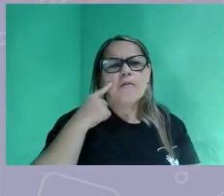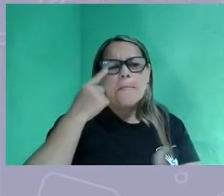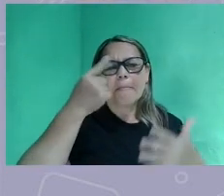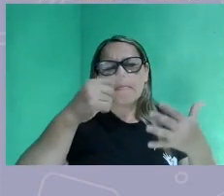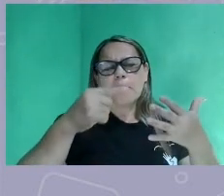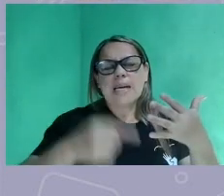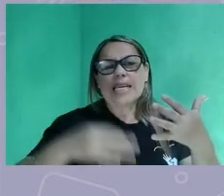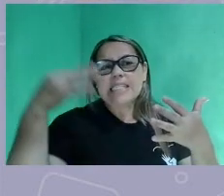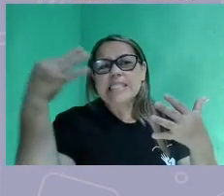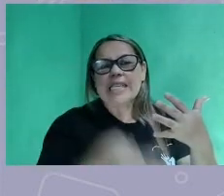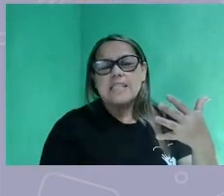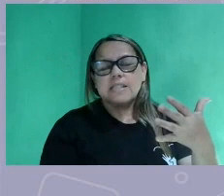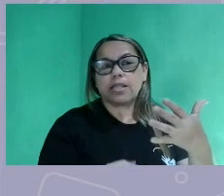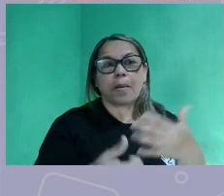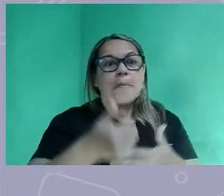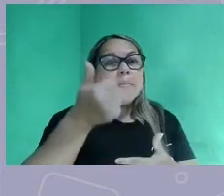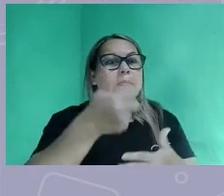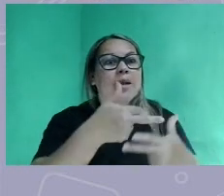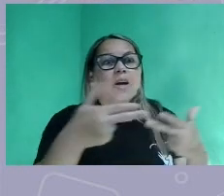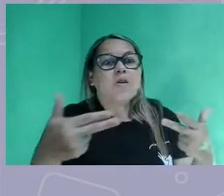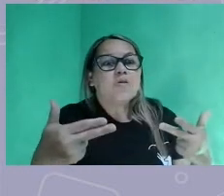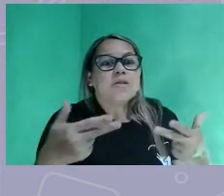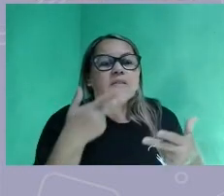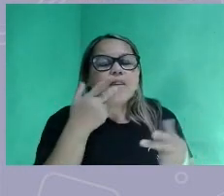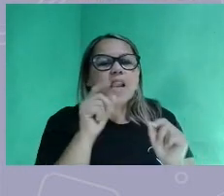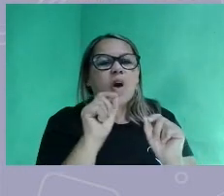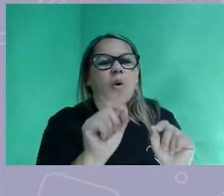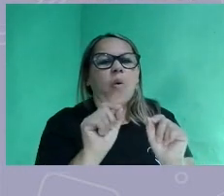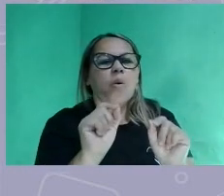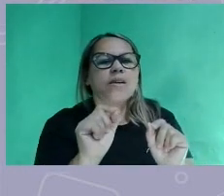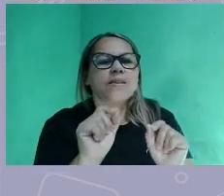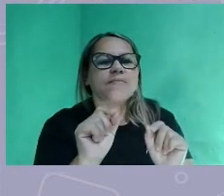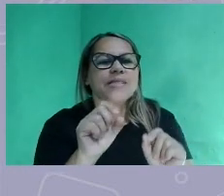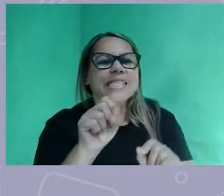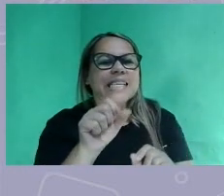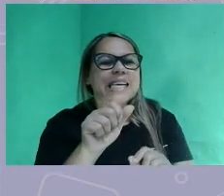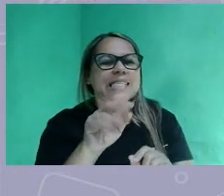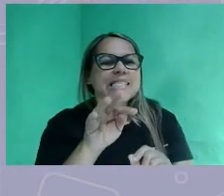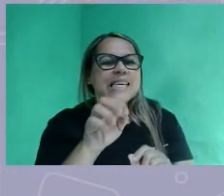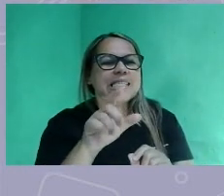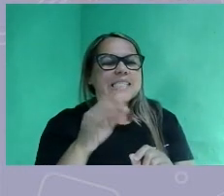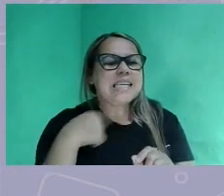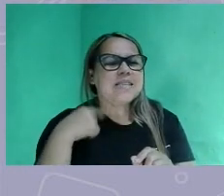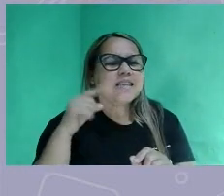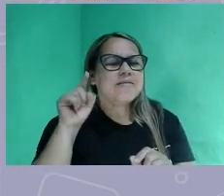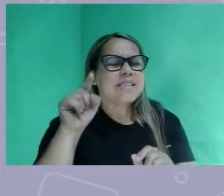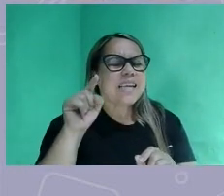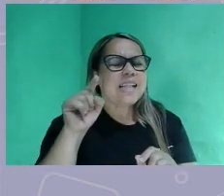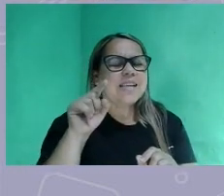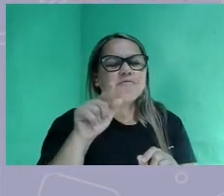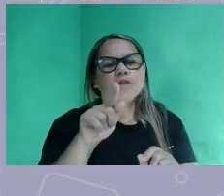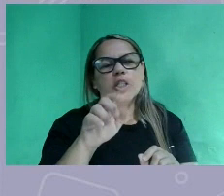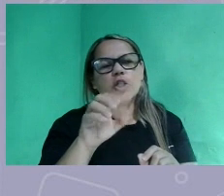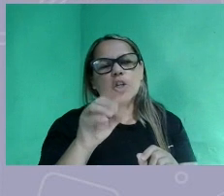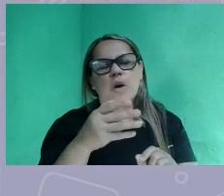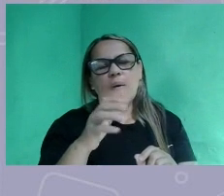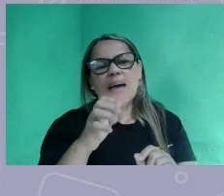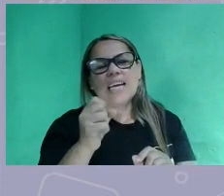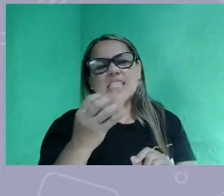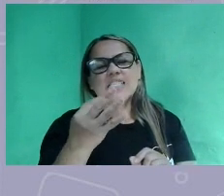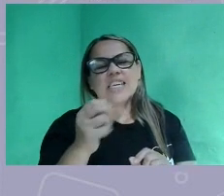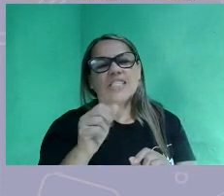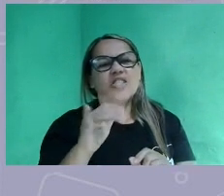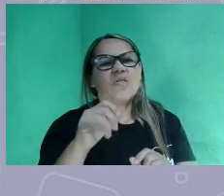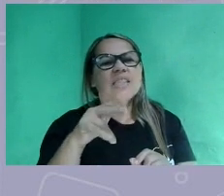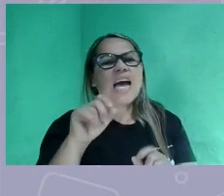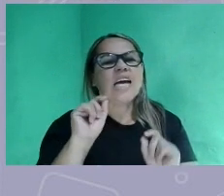então primeira coisa comentar é um satélite que é geoestacionário tá ele é um